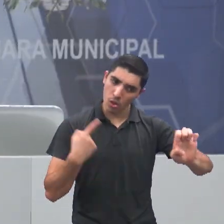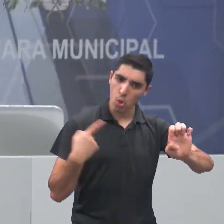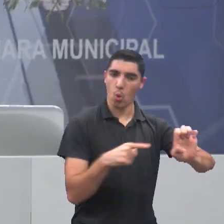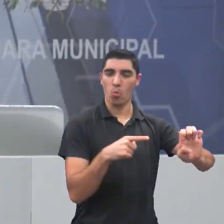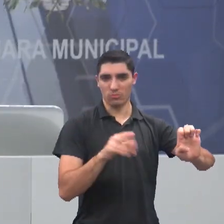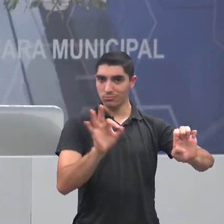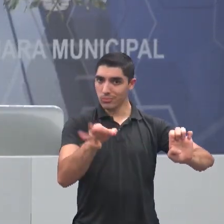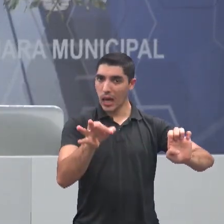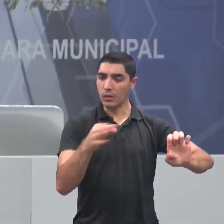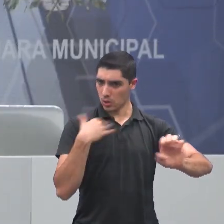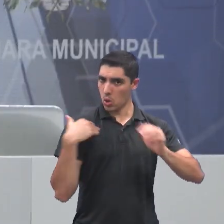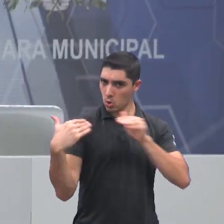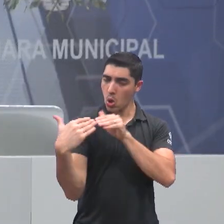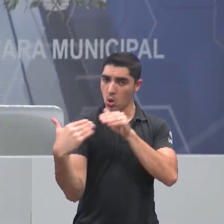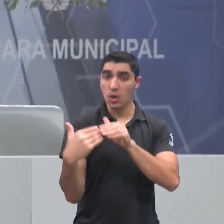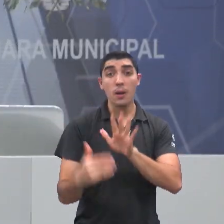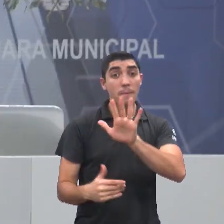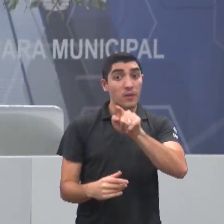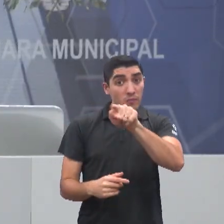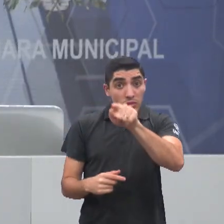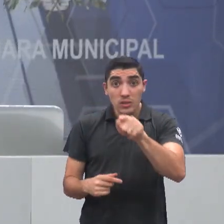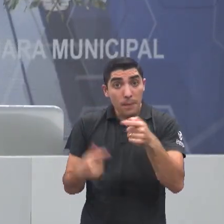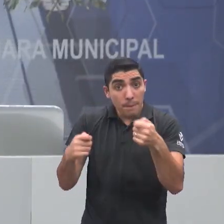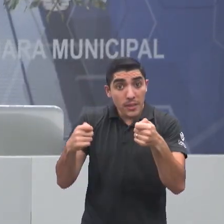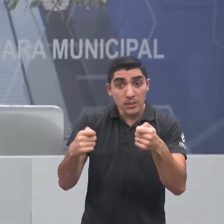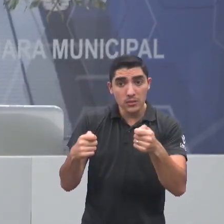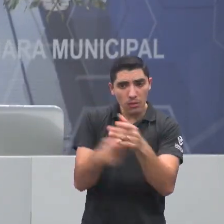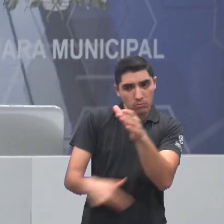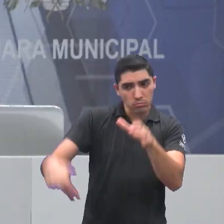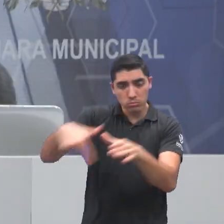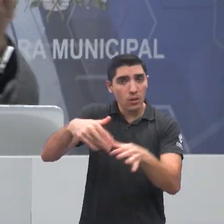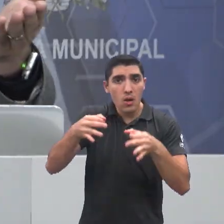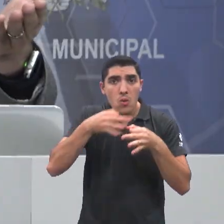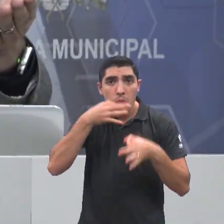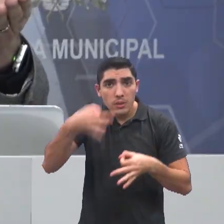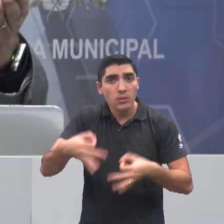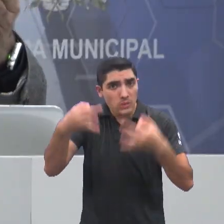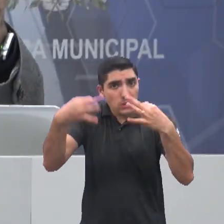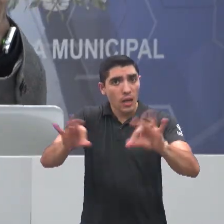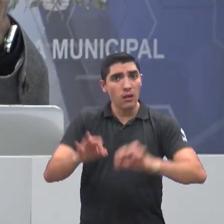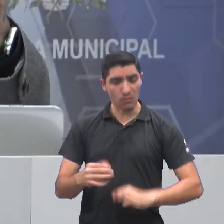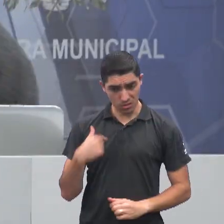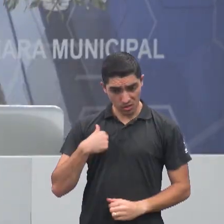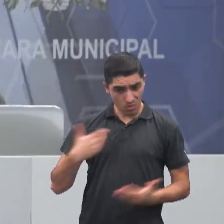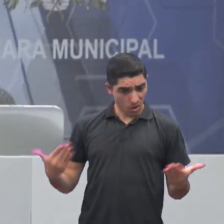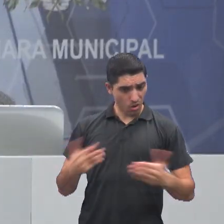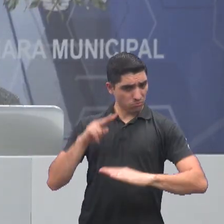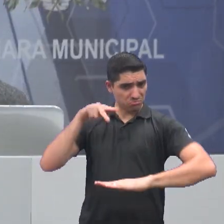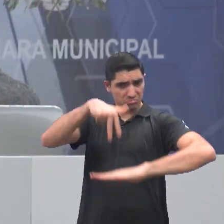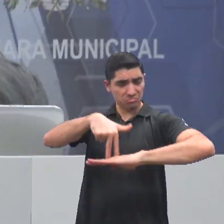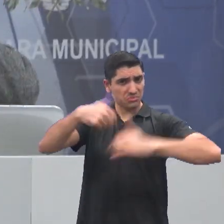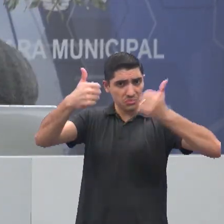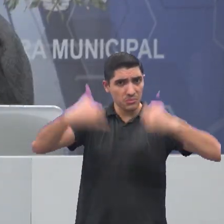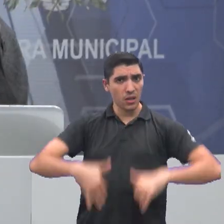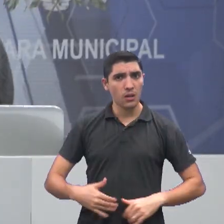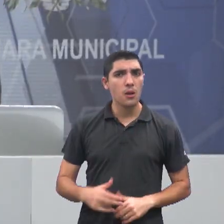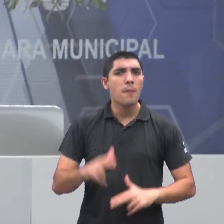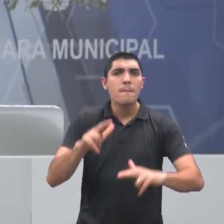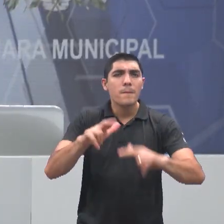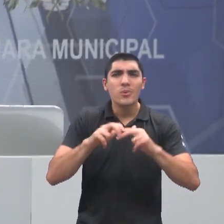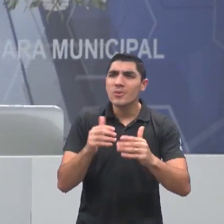honrar aquilo que o senhor acabou de falar aqui. Porque o senhor vai lembrar, e deixando isso aqui público. Porque se tem algo que qualquer